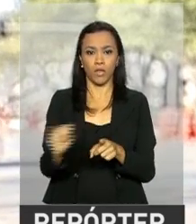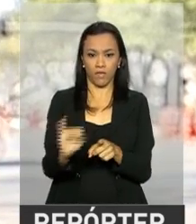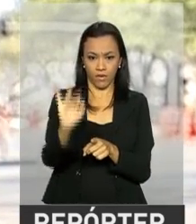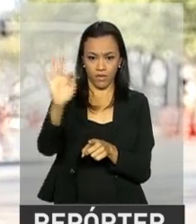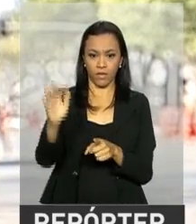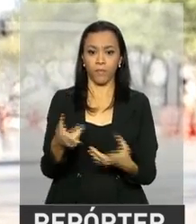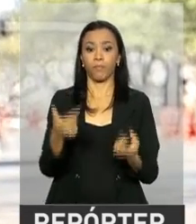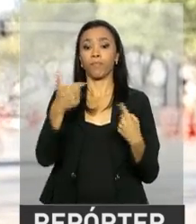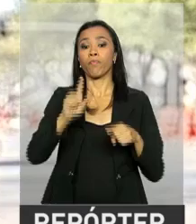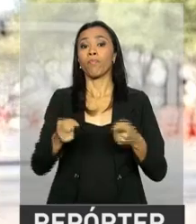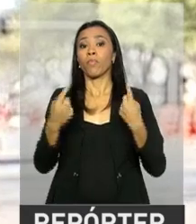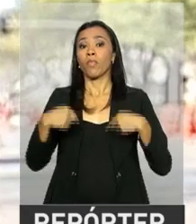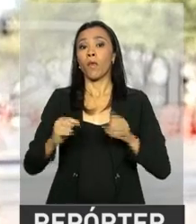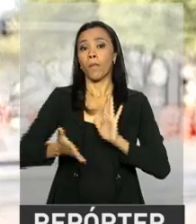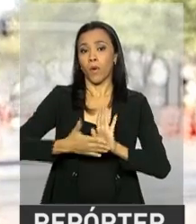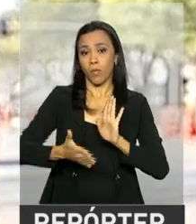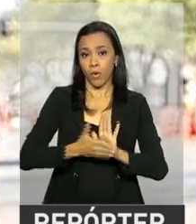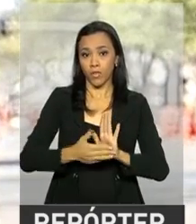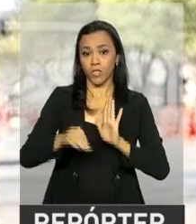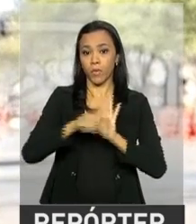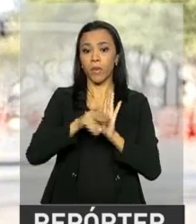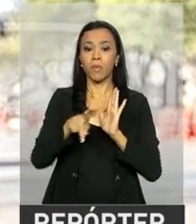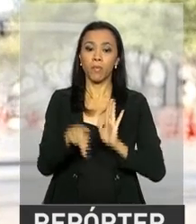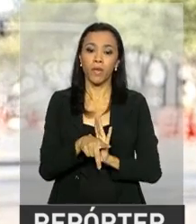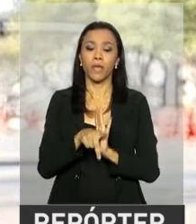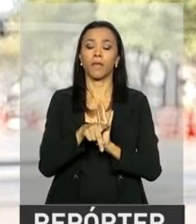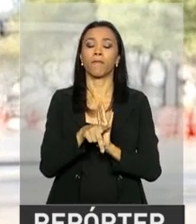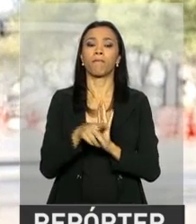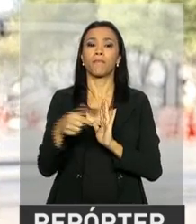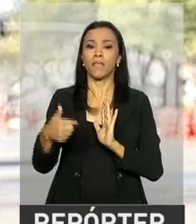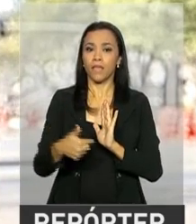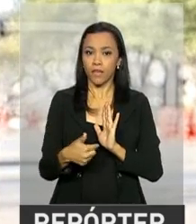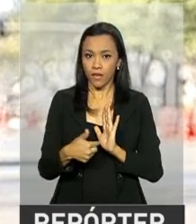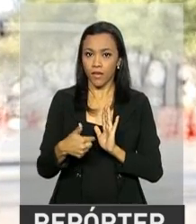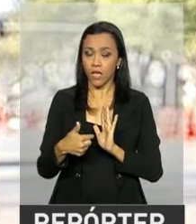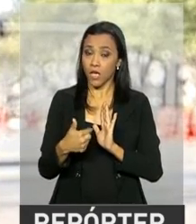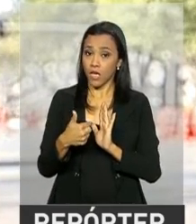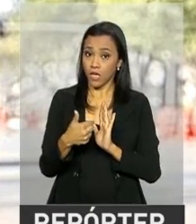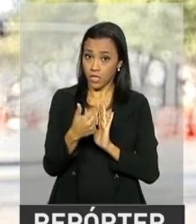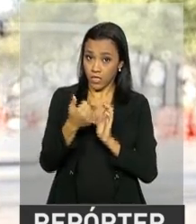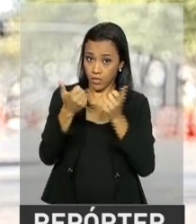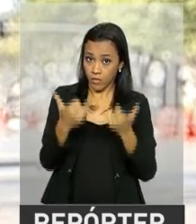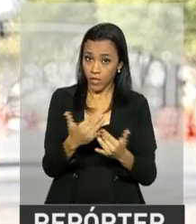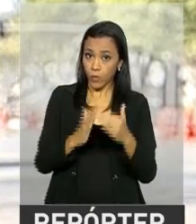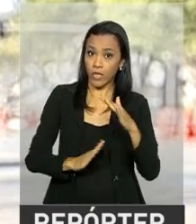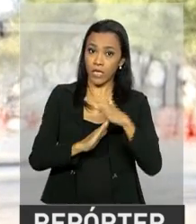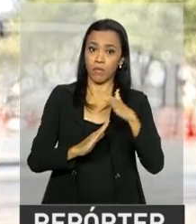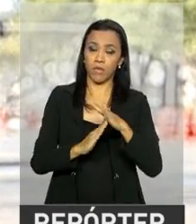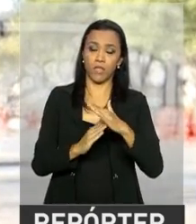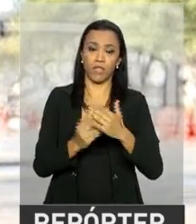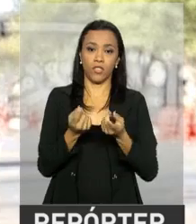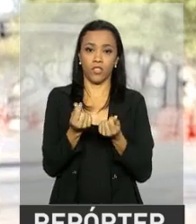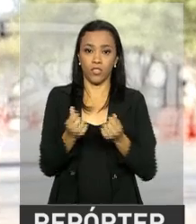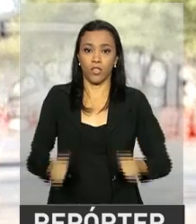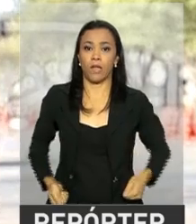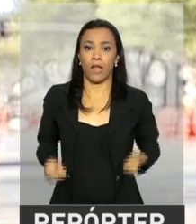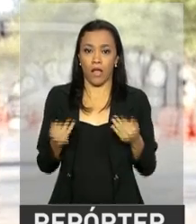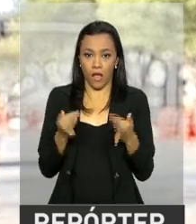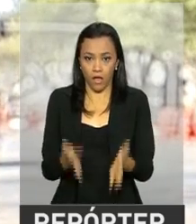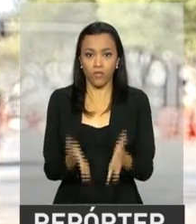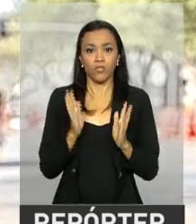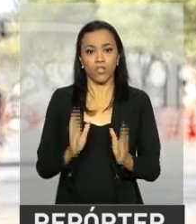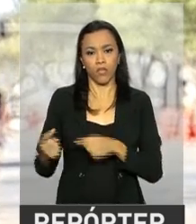proposta de a constituição e que torna efetivo o limite de gastos nos próximos anos está em